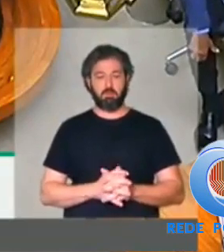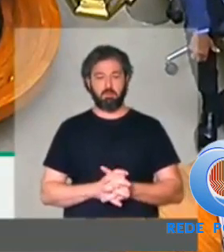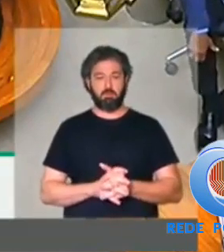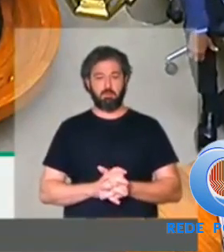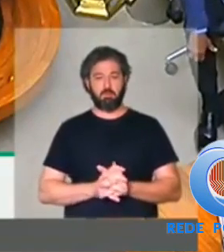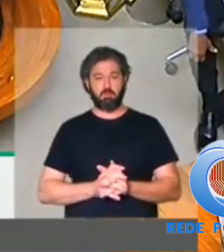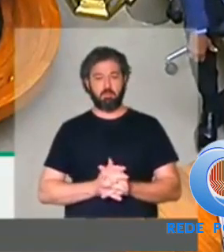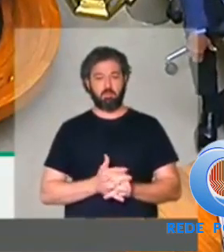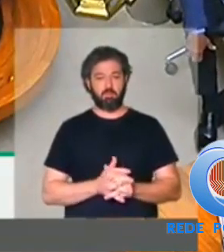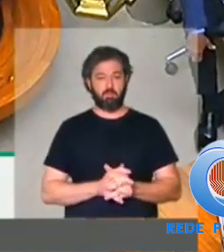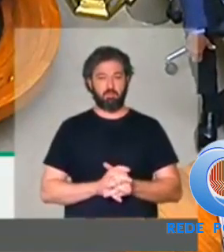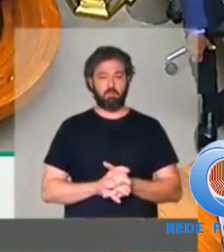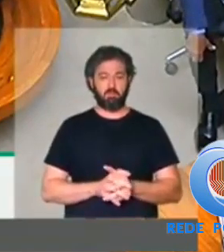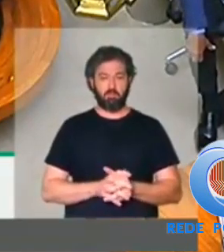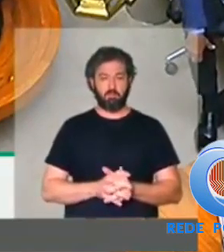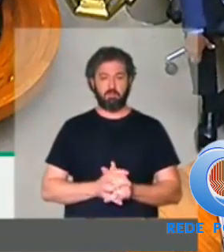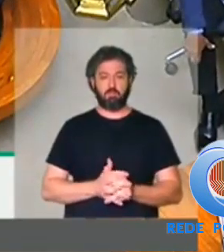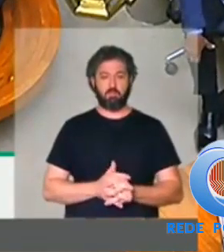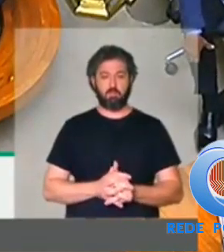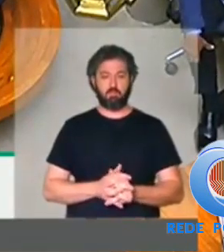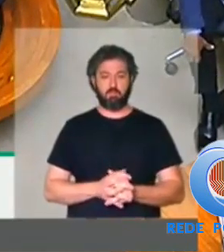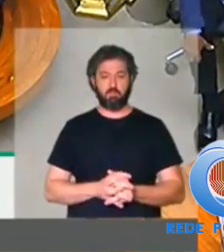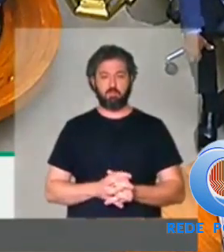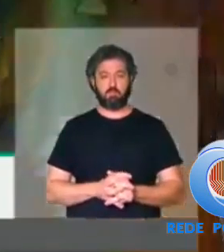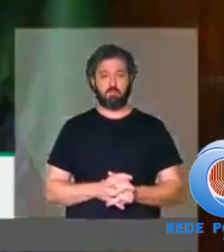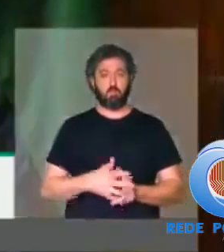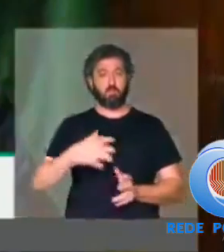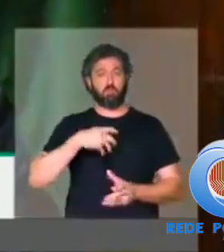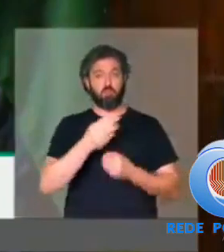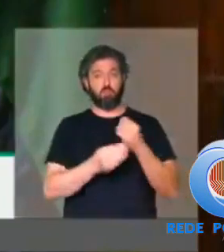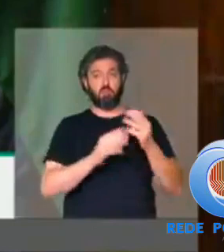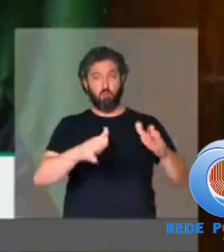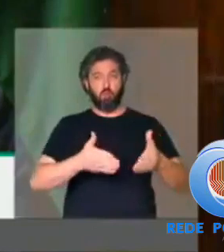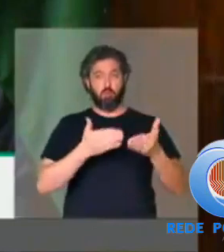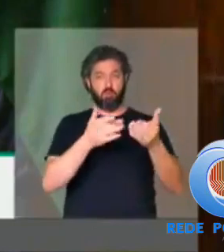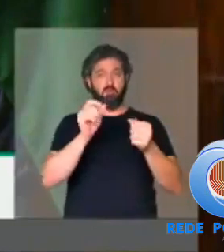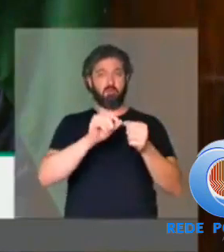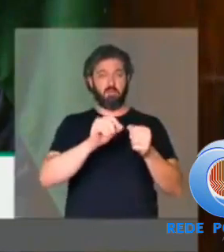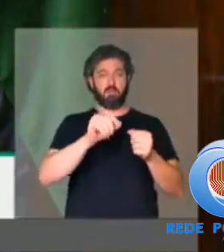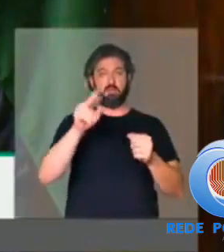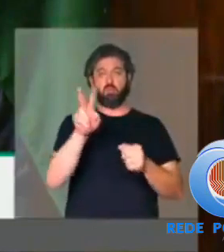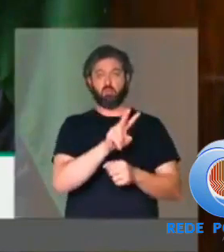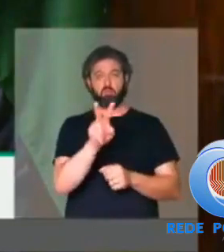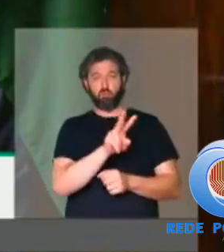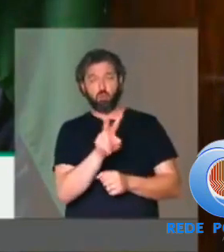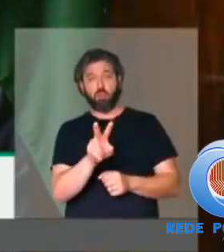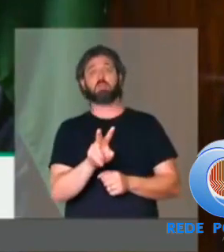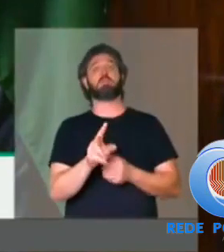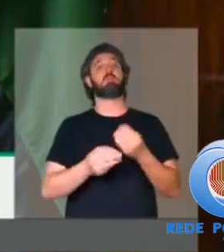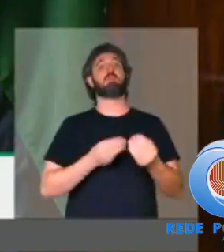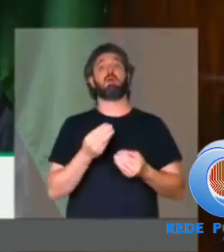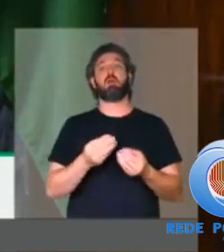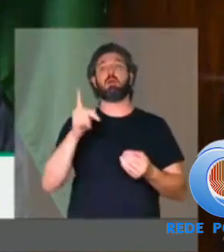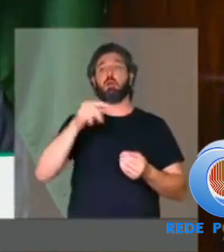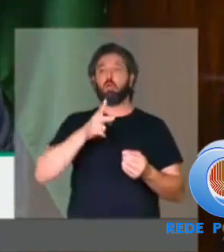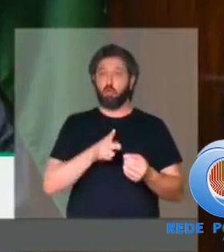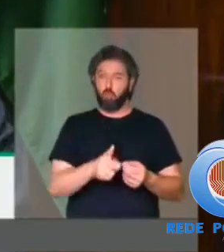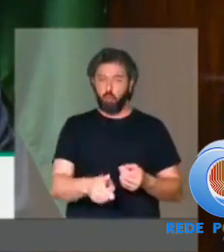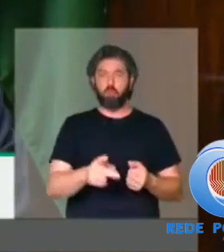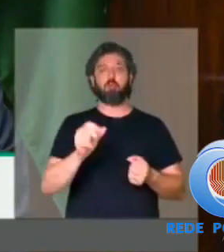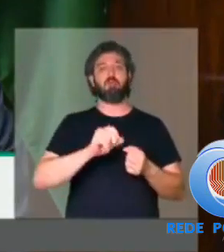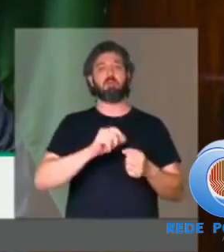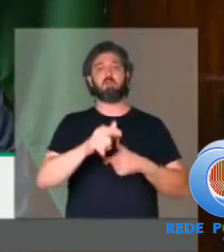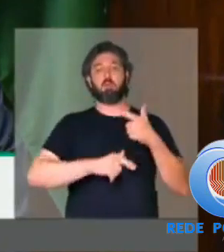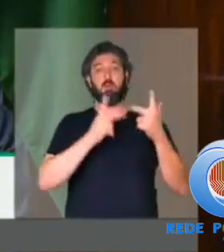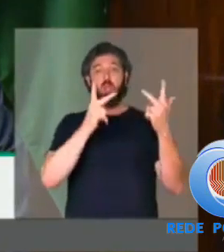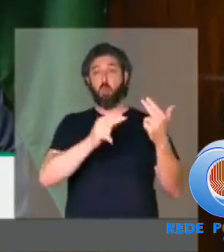Quer? Só para encerrar, só para concluir. A maior homenagem que nós podemos fazer a Miguel Arraes e Eduardo Campos é continuar